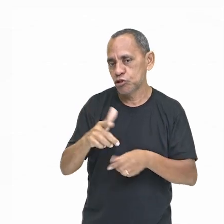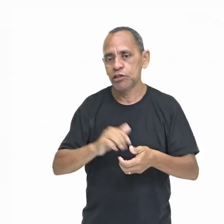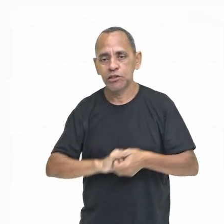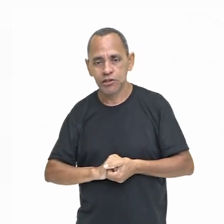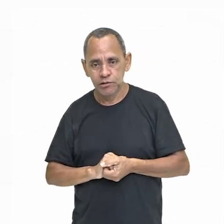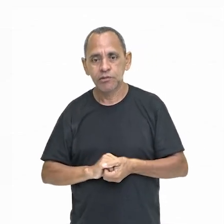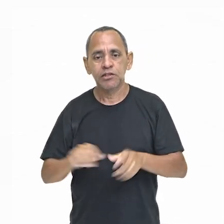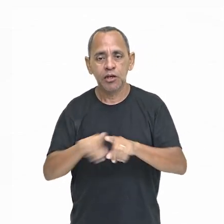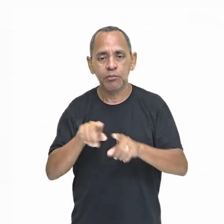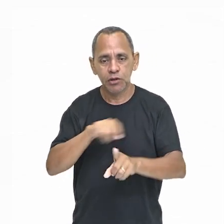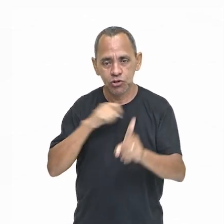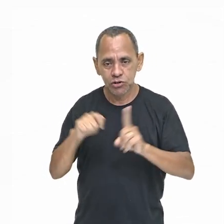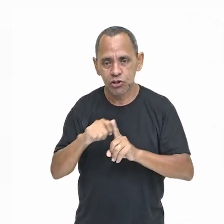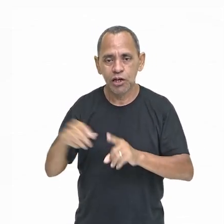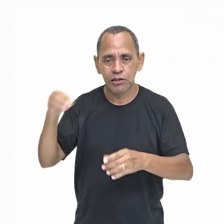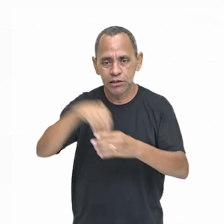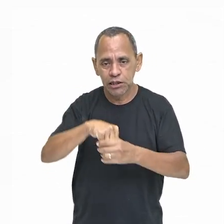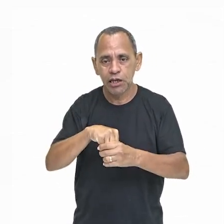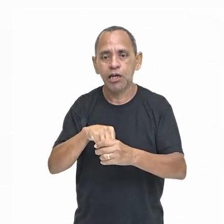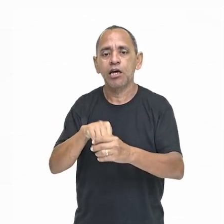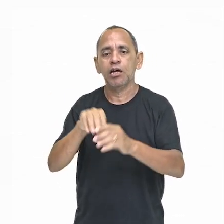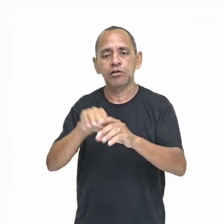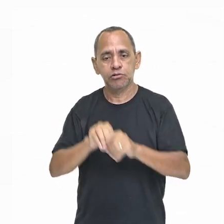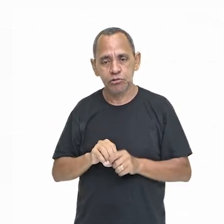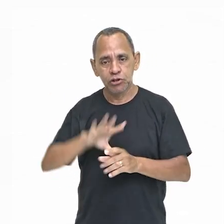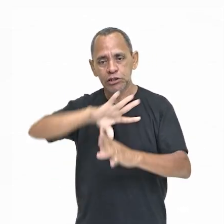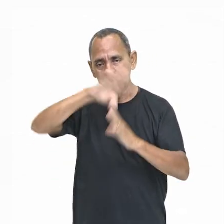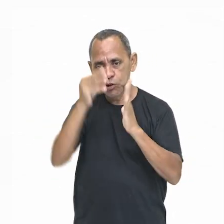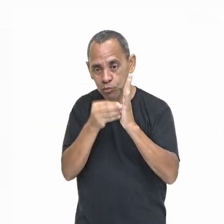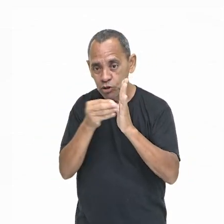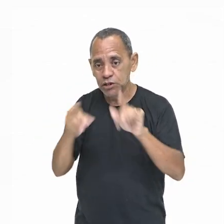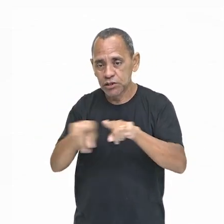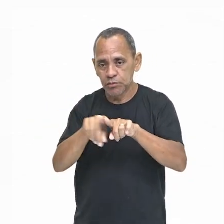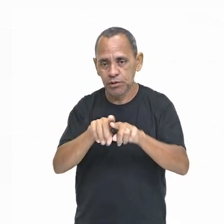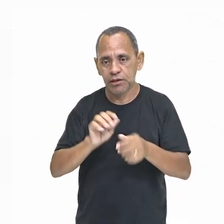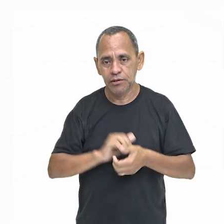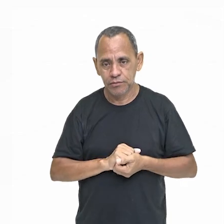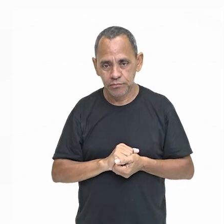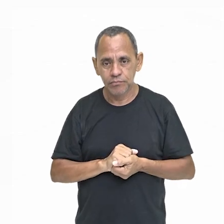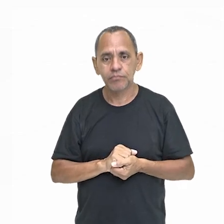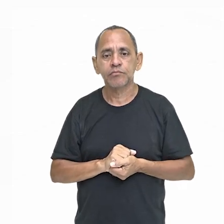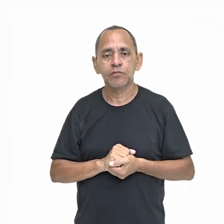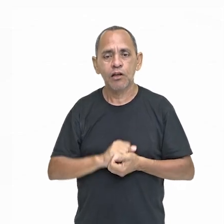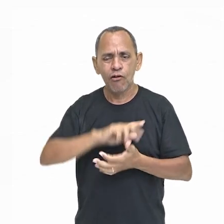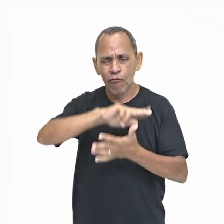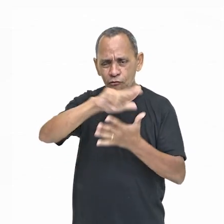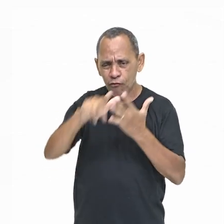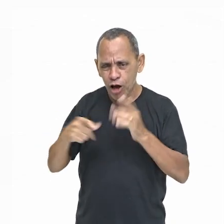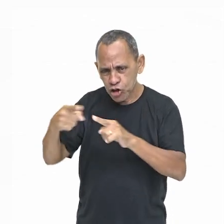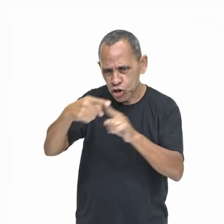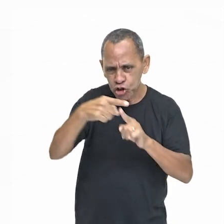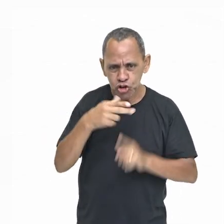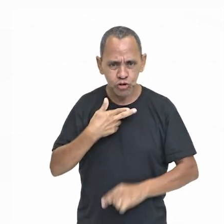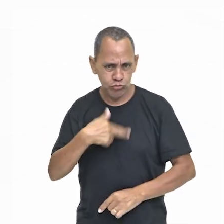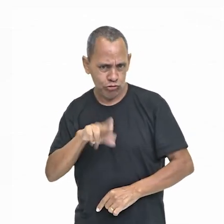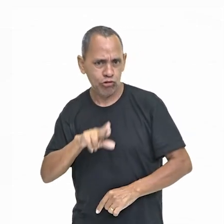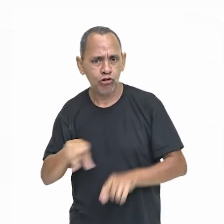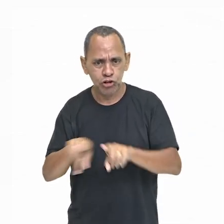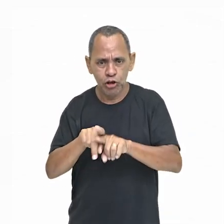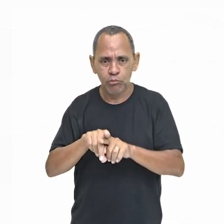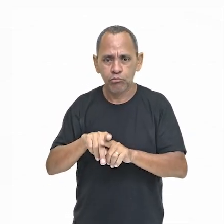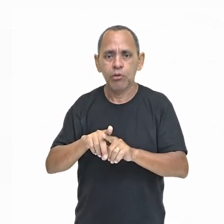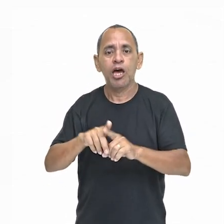sociedades amazônicas, manifestações religiosas na Amazônia, pluralismo religioso e